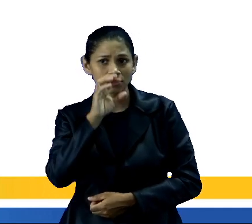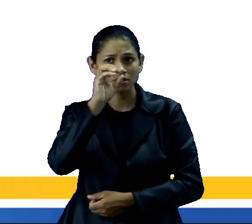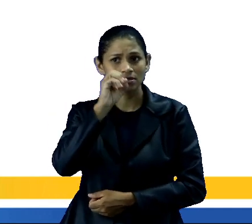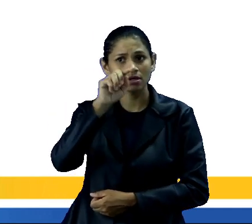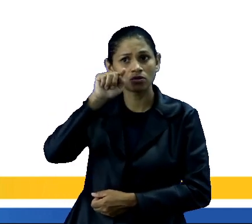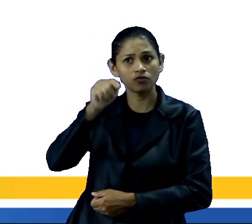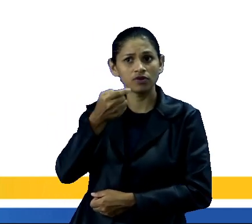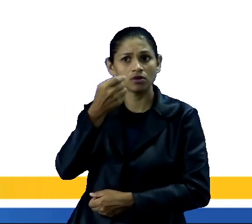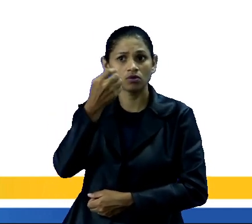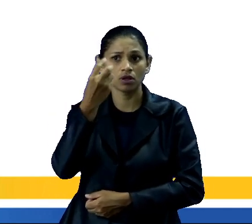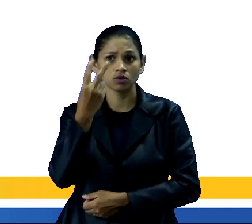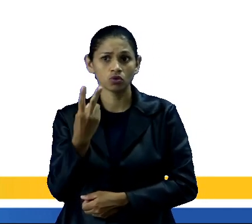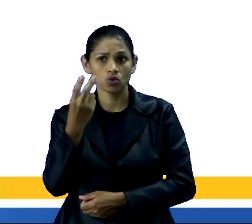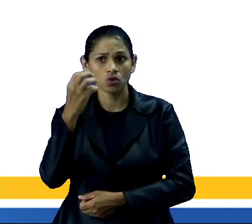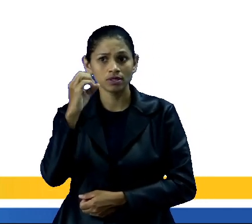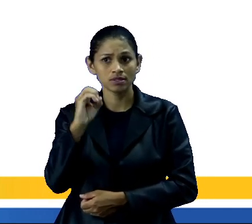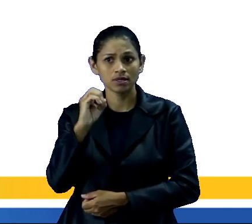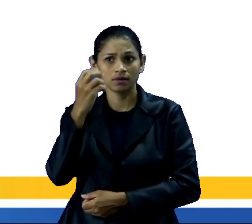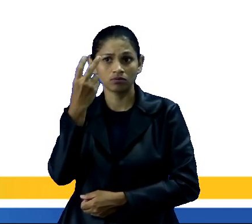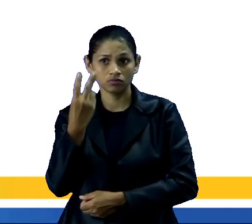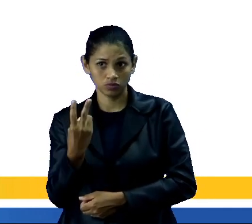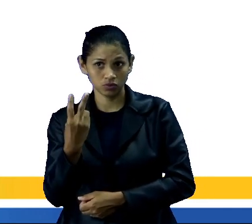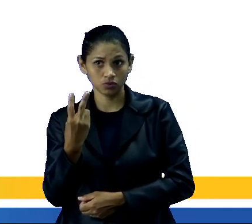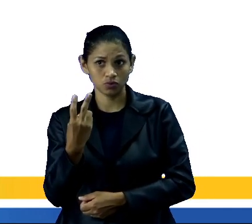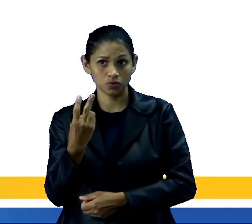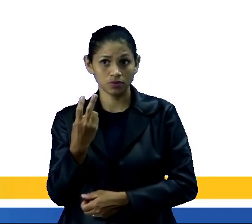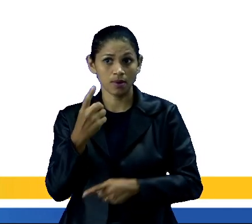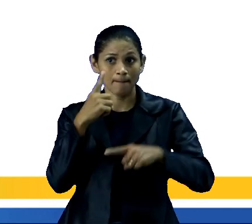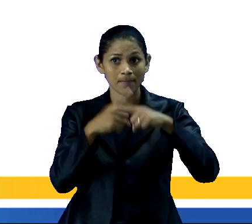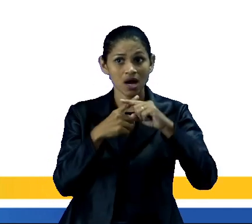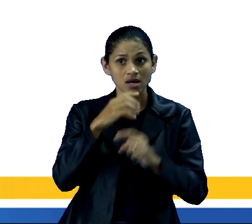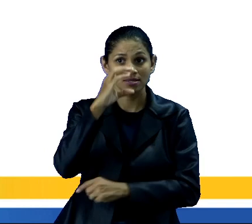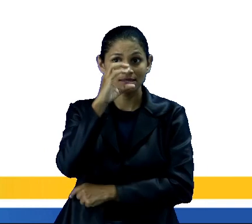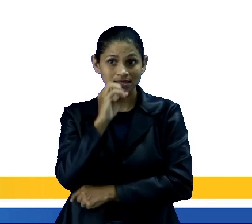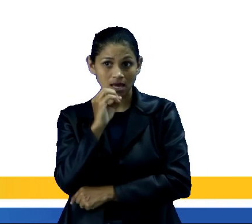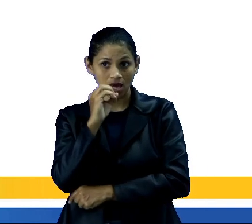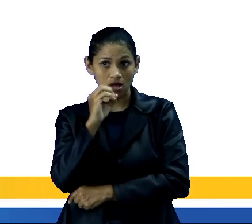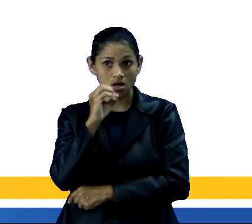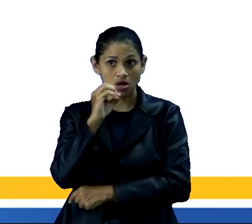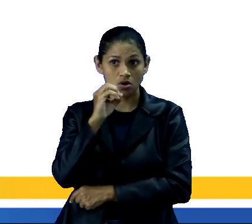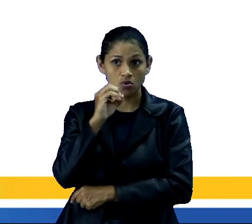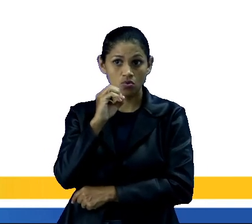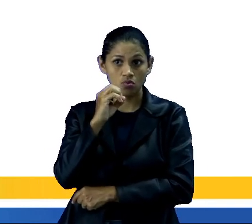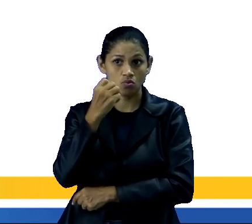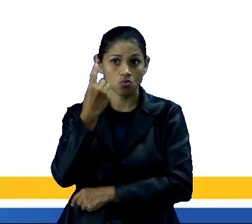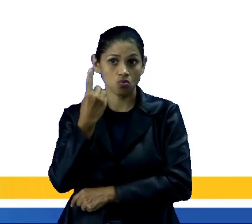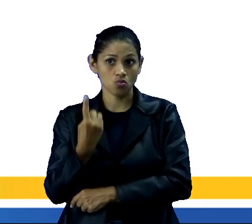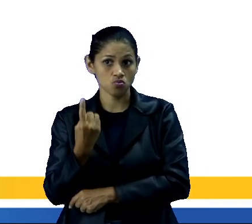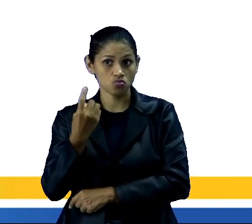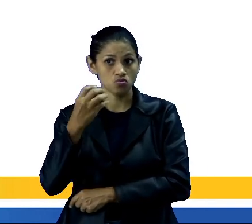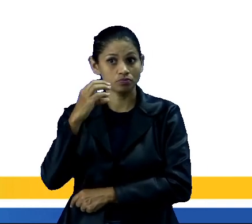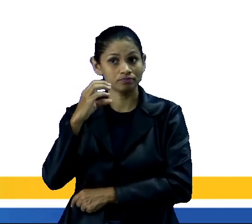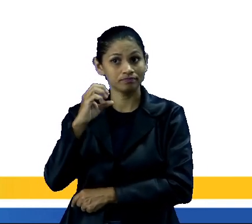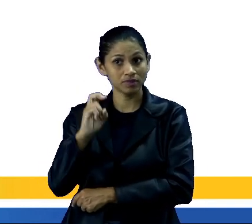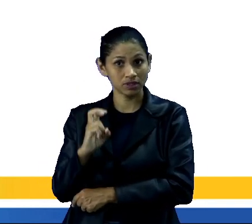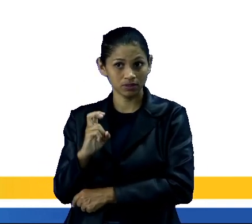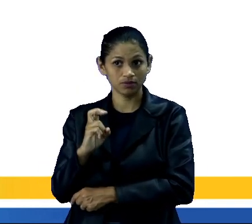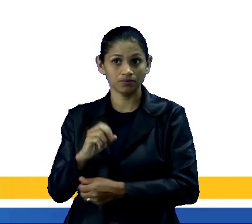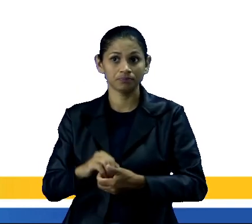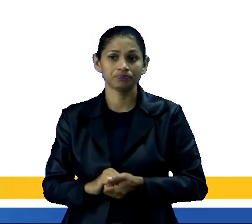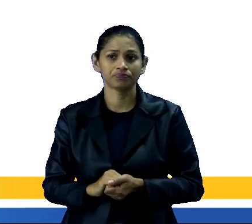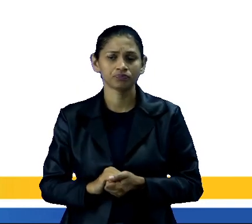soma, professora? A quantidade de decimais deles é diferente, né? Um tem mais decimal do que o outro. O que eu